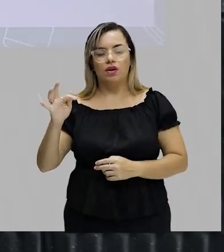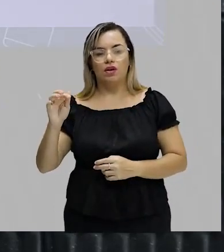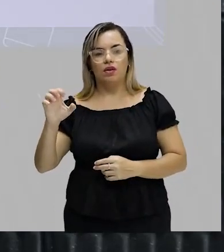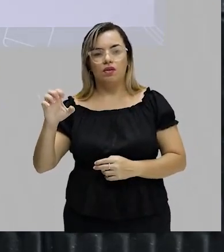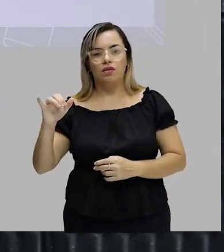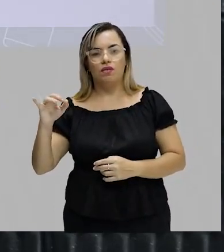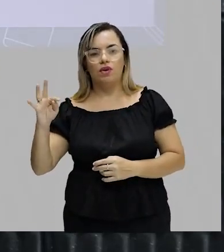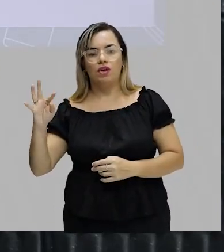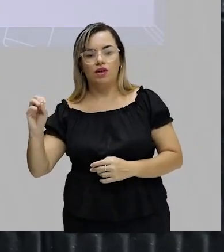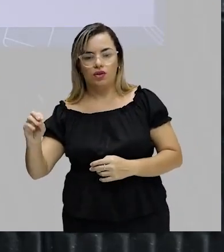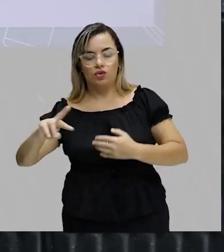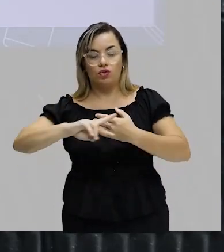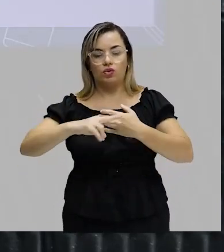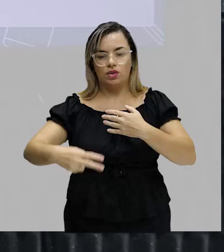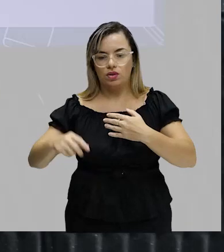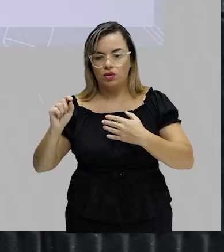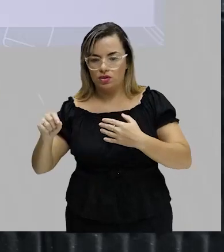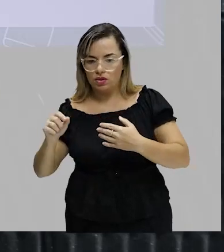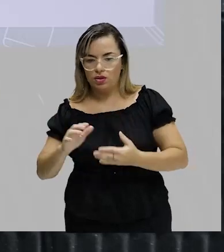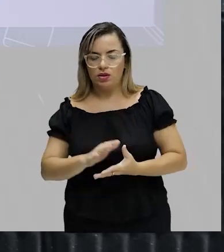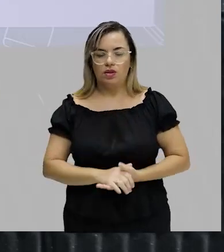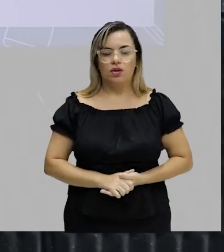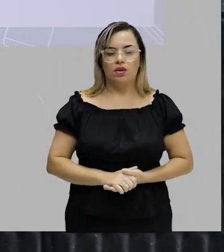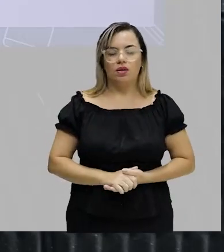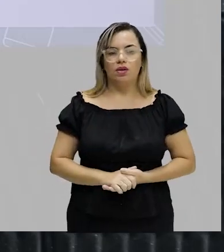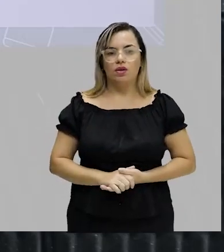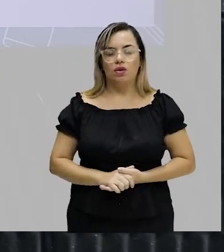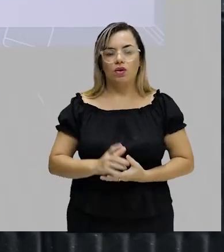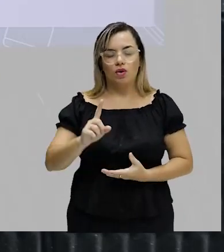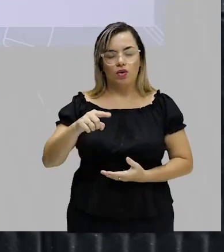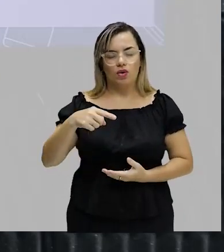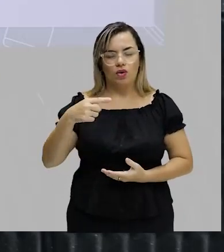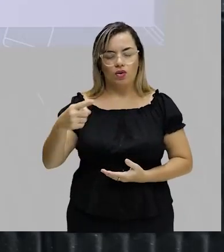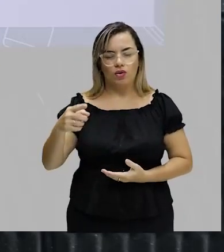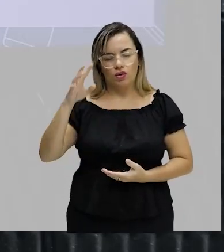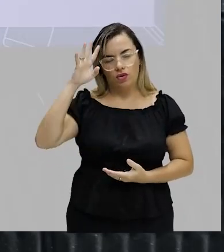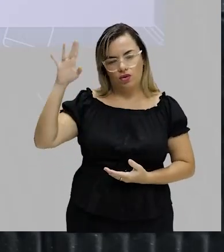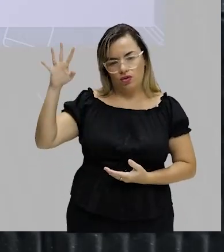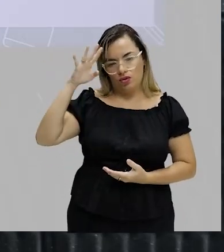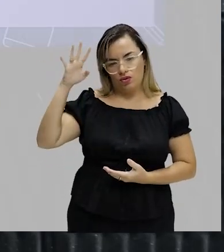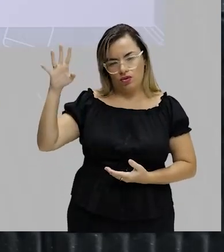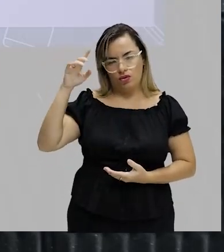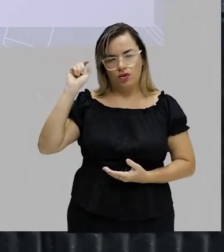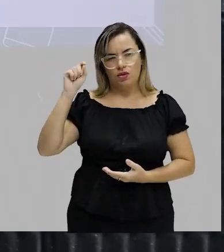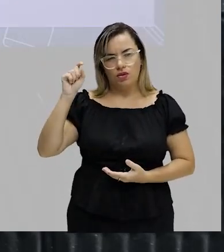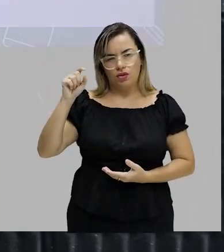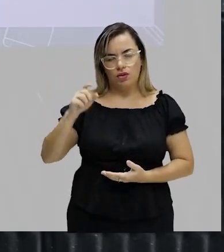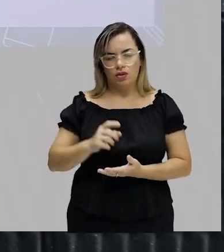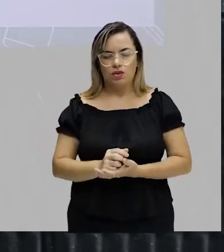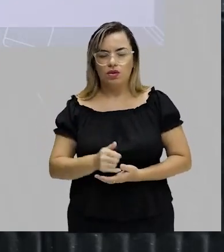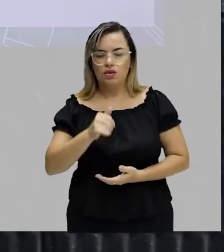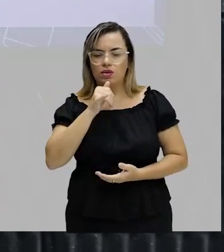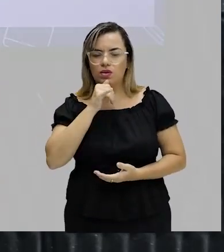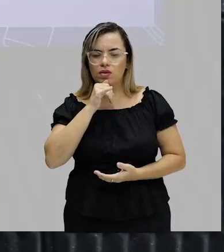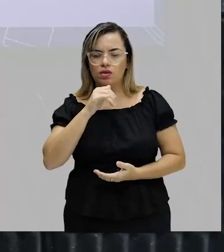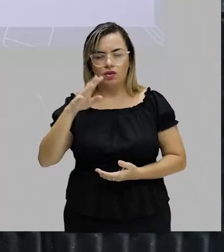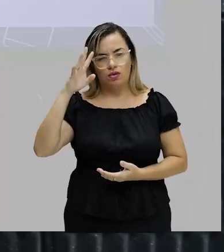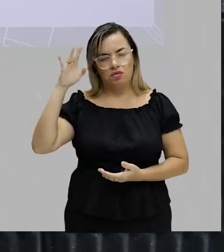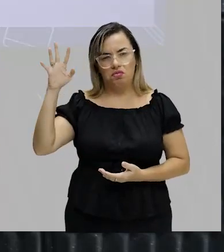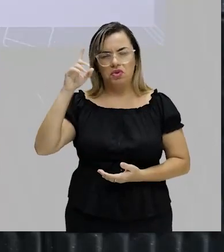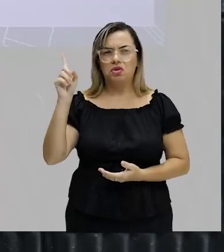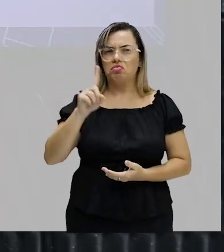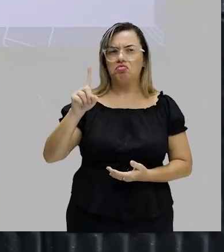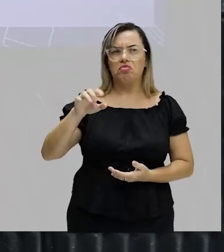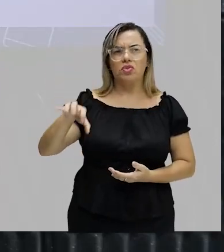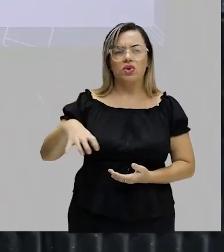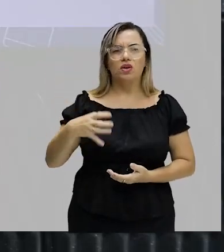situações irreais ou situações imaginárias do passado. Quando você quer, por exemplo, imaginar uma situação que não